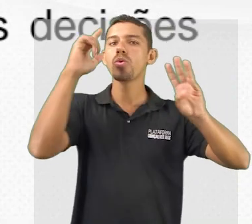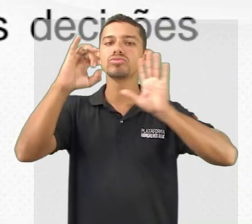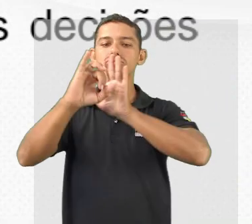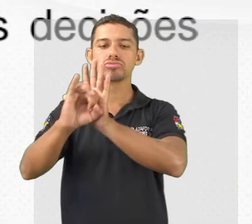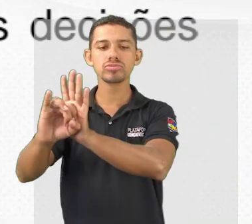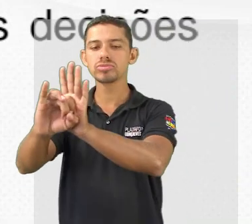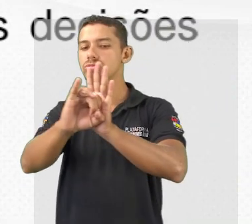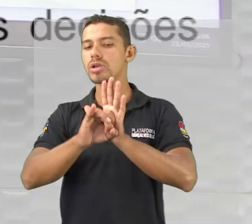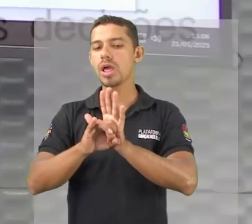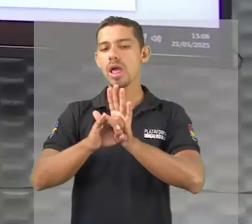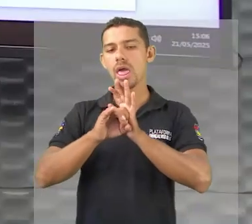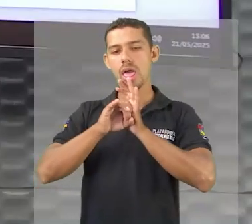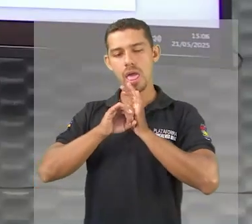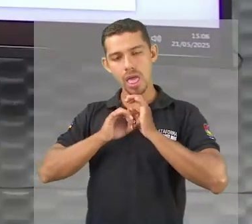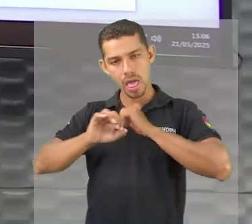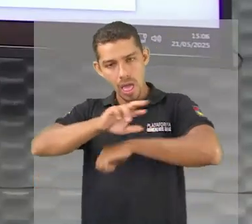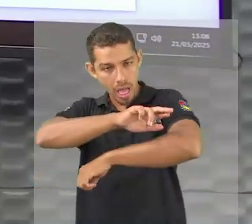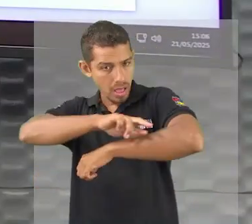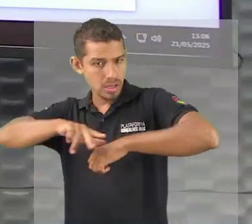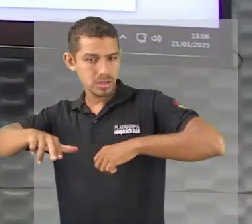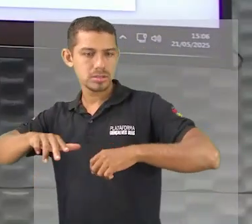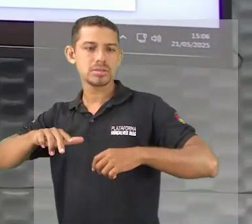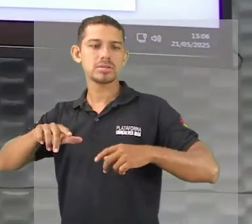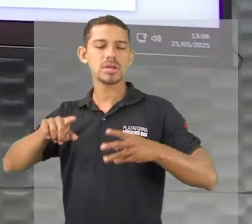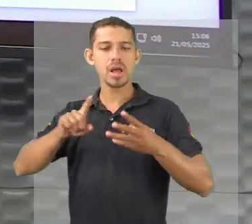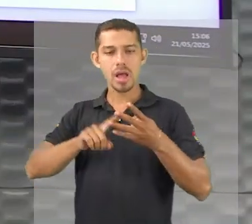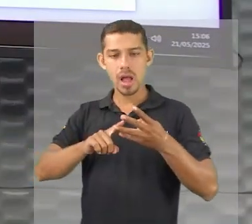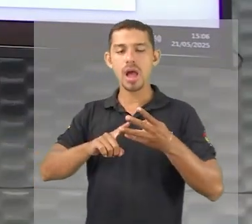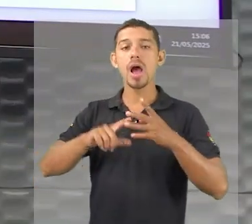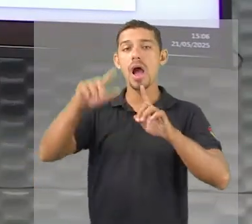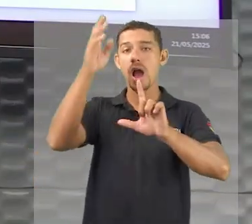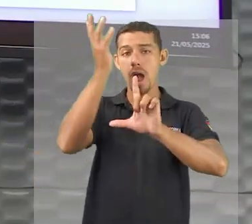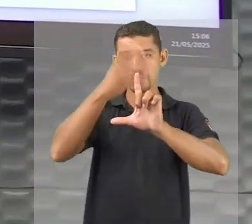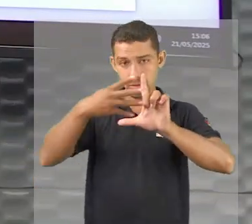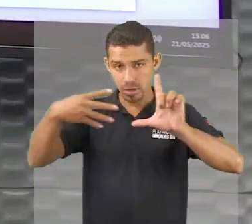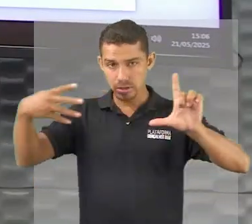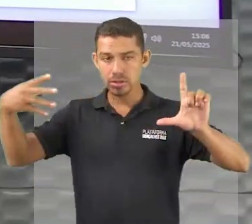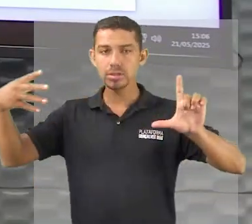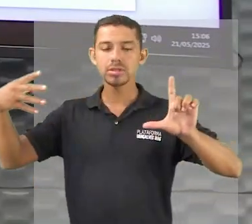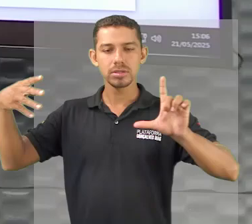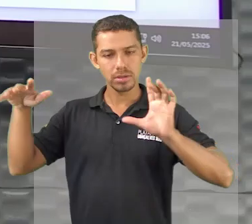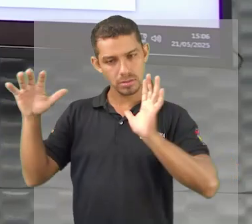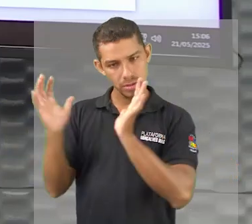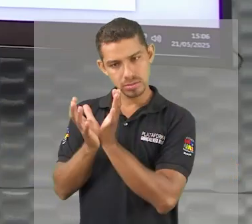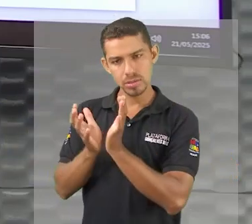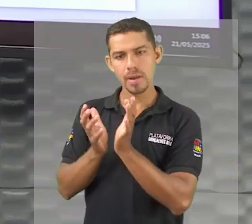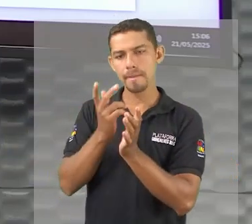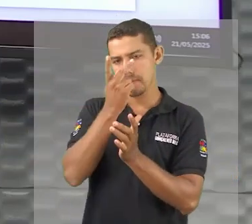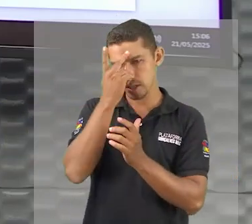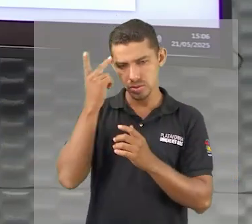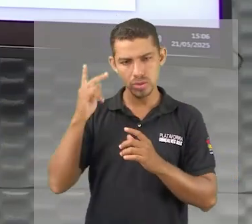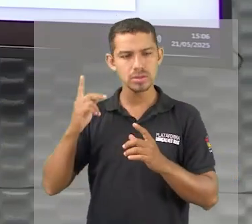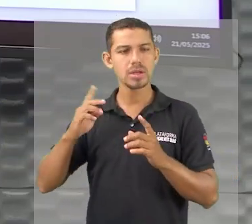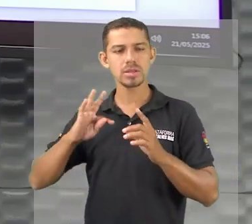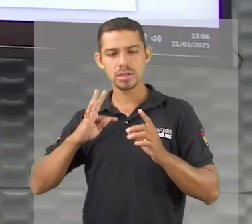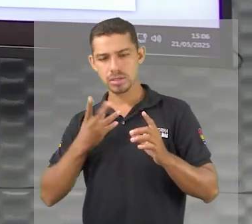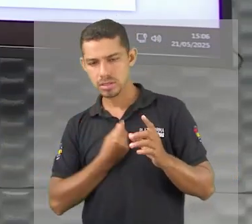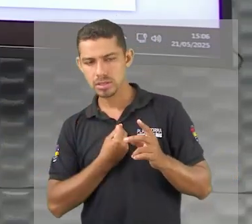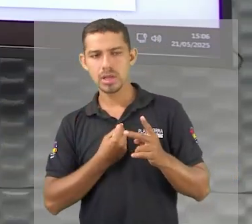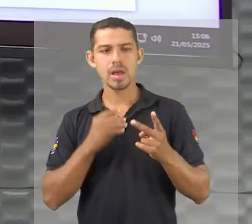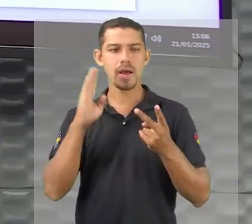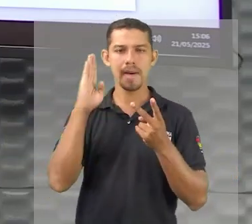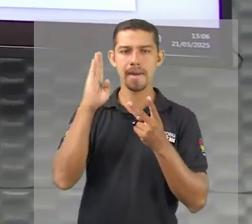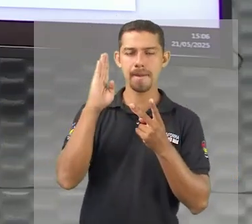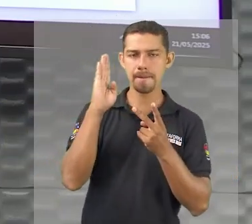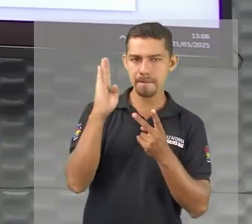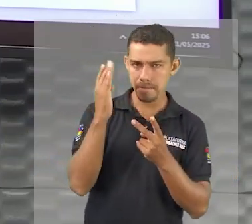identidades étnico-raciais, a população LGBTQIA+, né? Que envolve pessoas transgêneras, pessoas bissexuais,